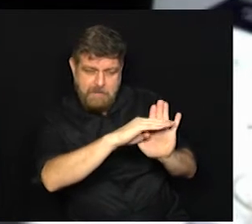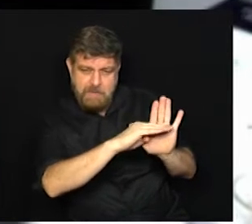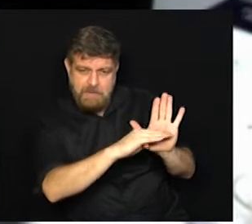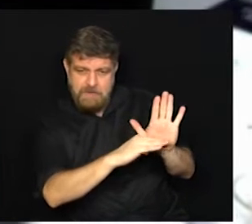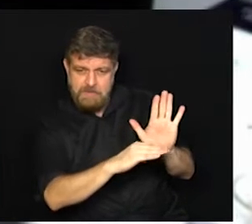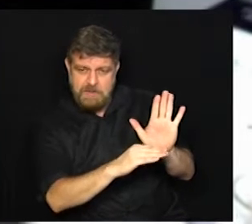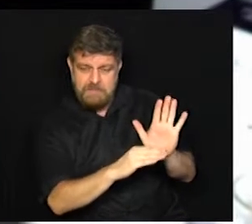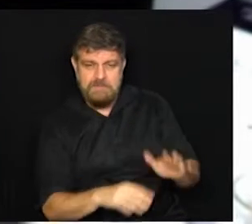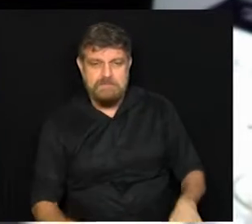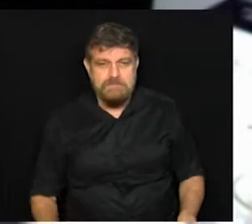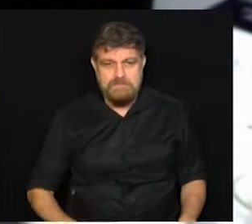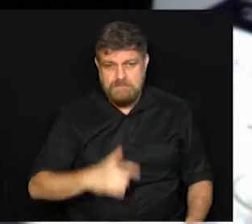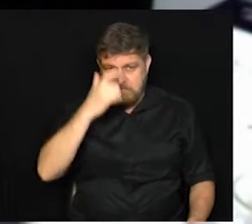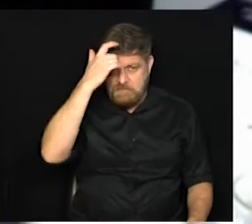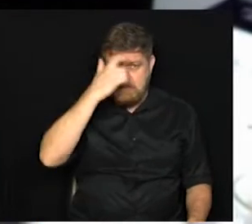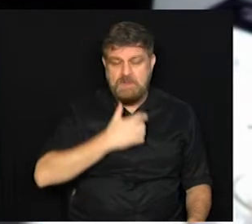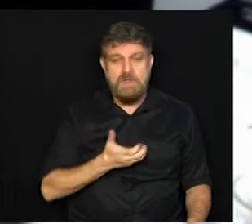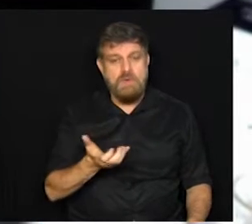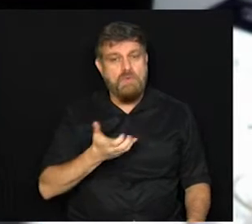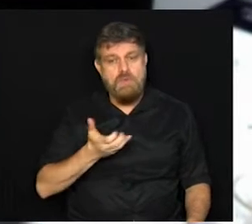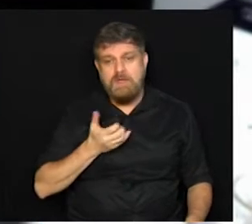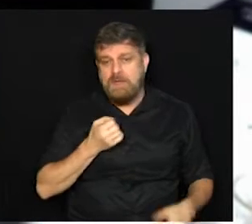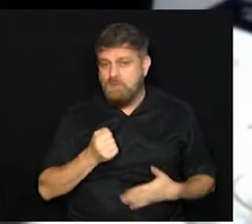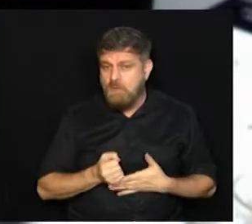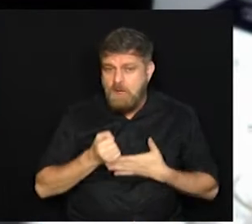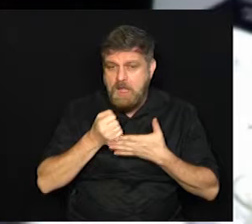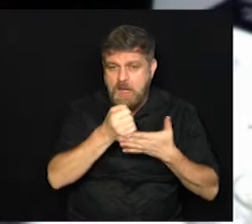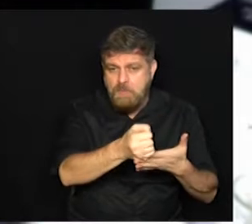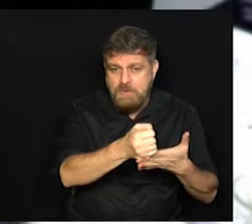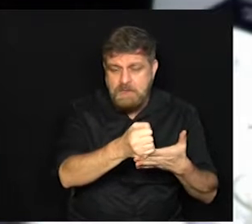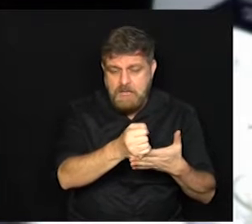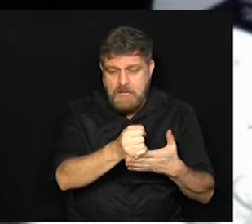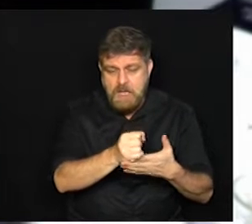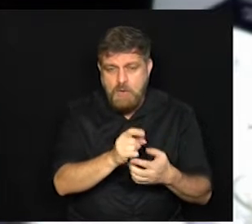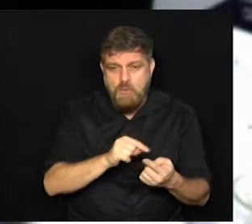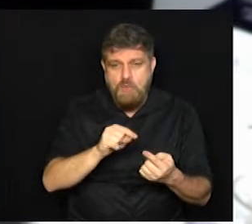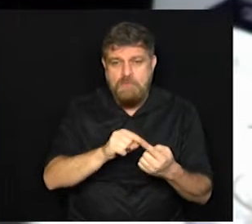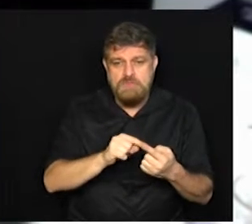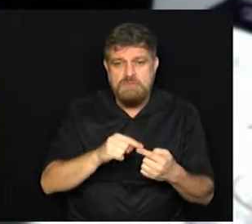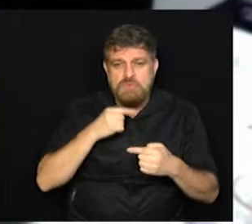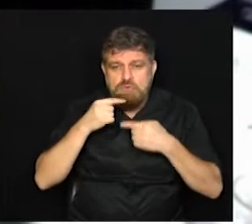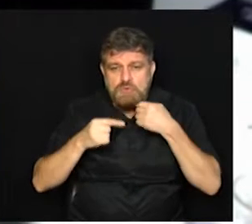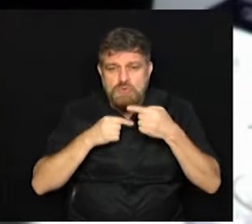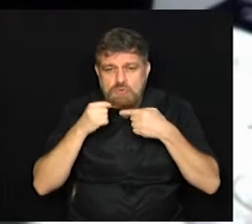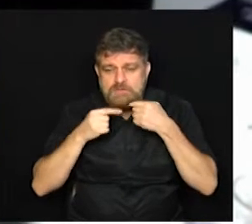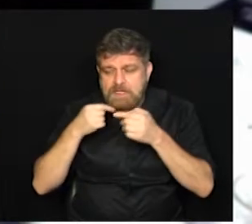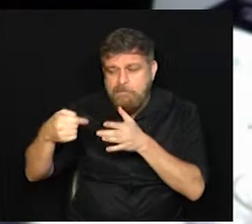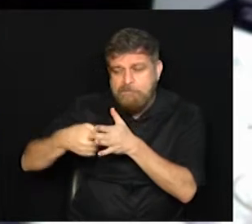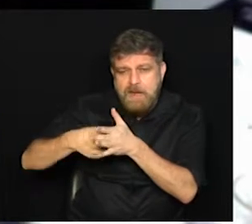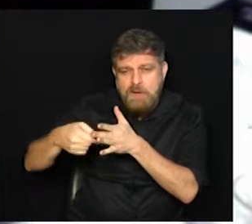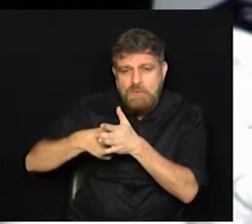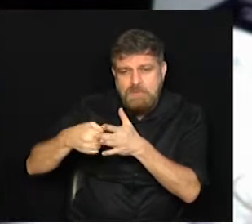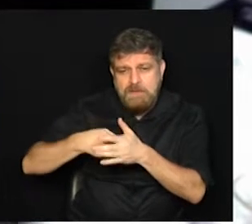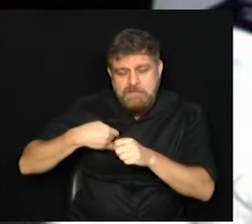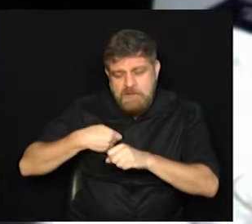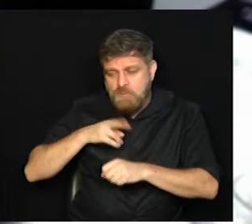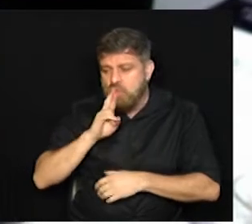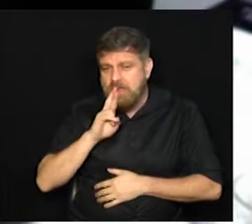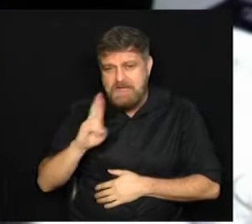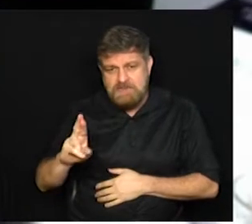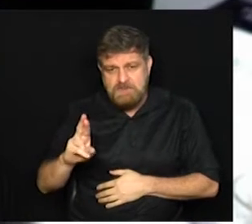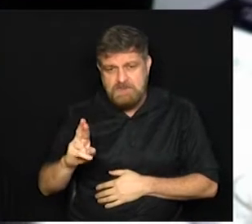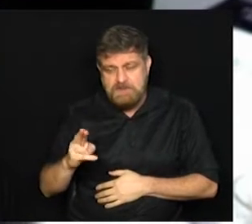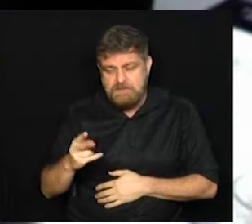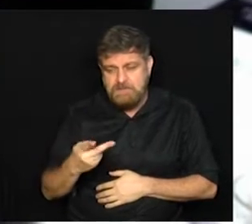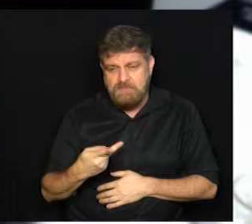E dizer que eu estou à disposição para que a gente possa esclarecer aí algumas dúvidas, né, de vocês e trabalhar em